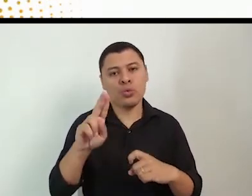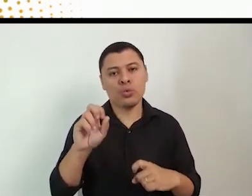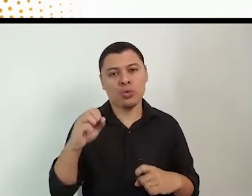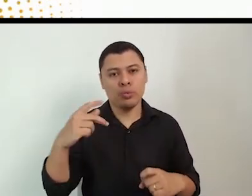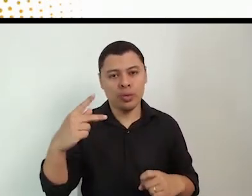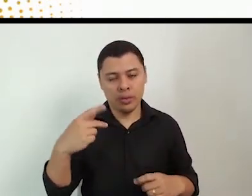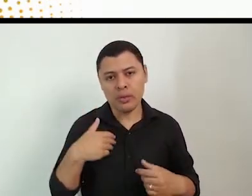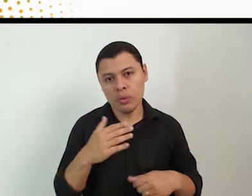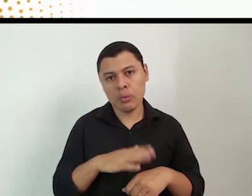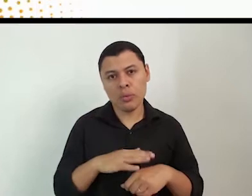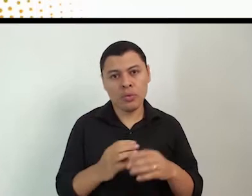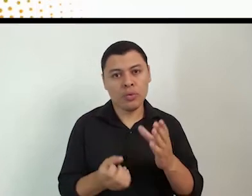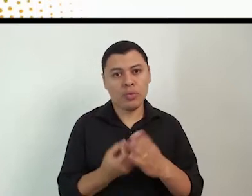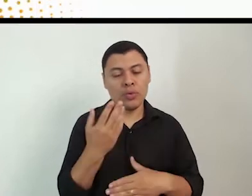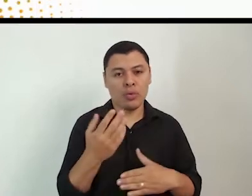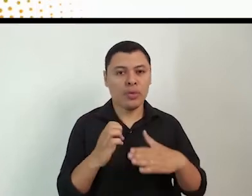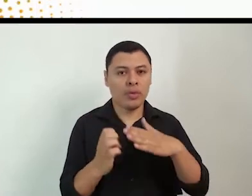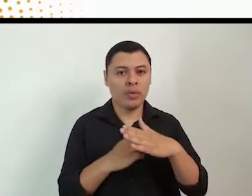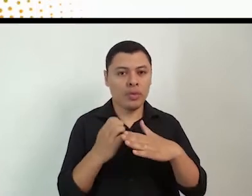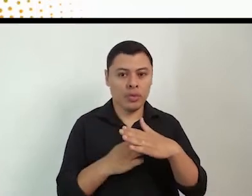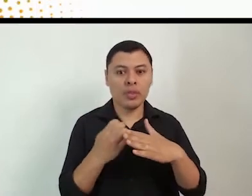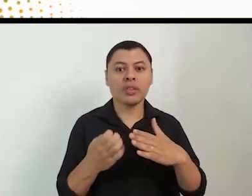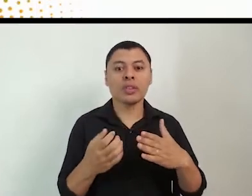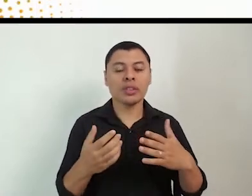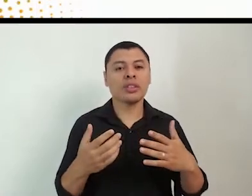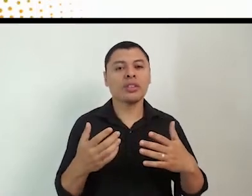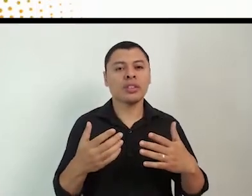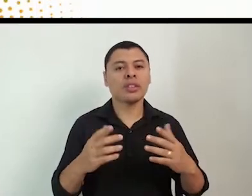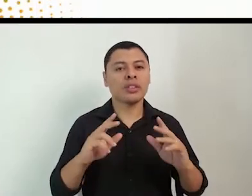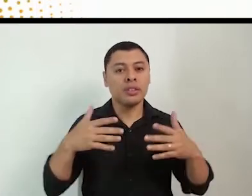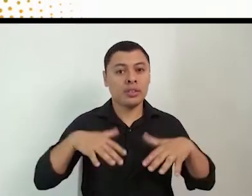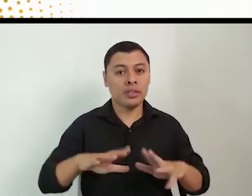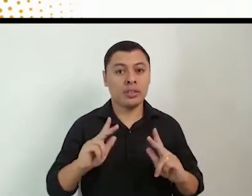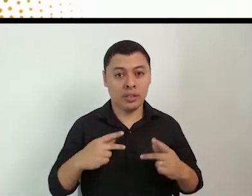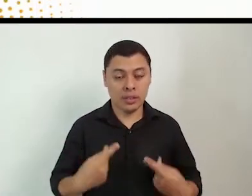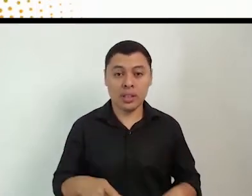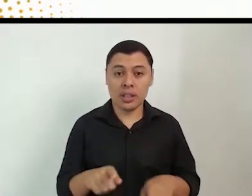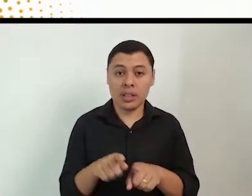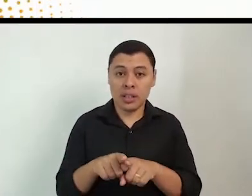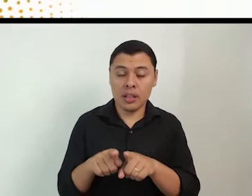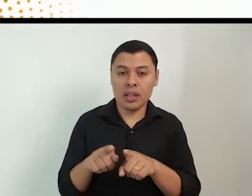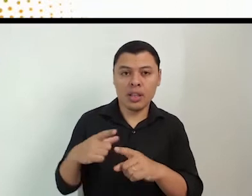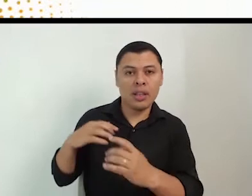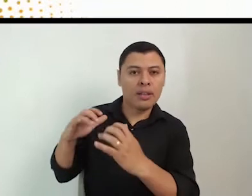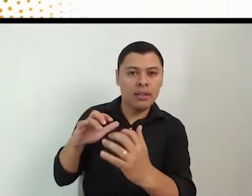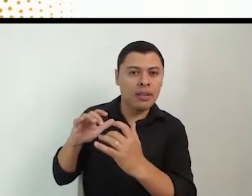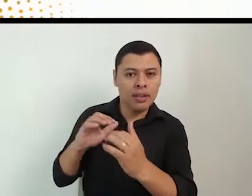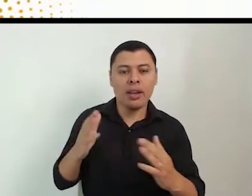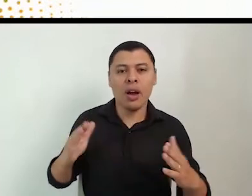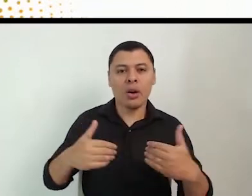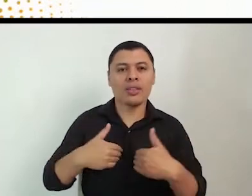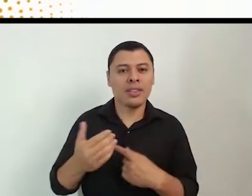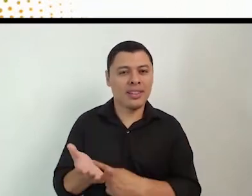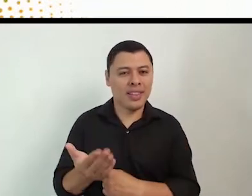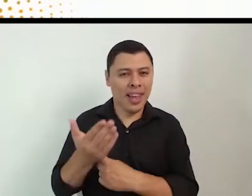fundadora da Inclusão Humanizada. Hoje em dia eu também sou embaixadora do Autismo Tech, que é o hackathon que acabou criando a